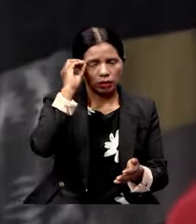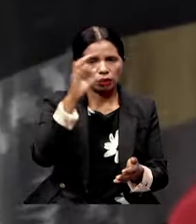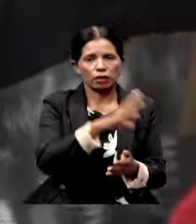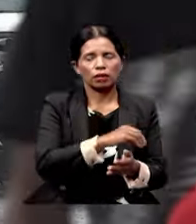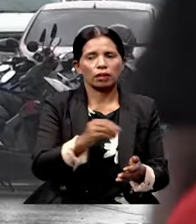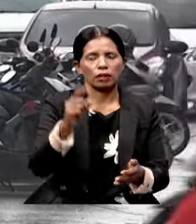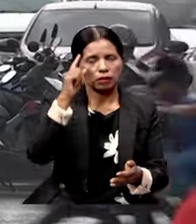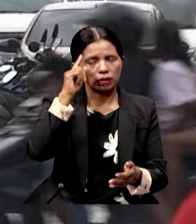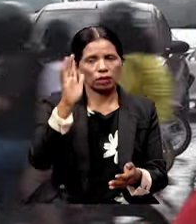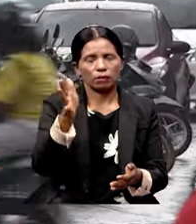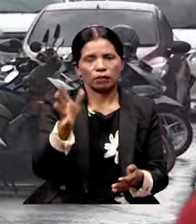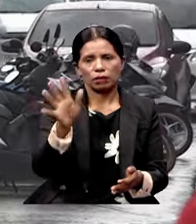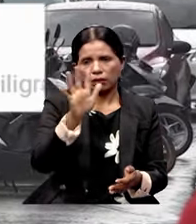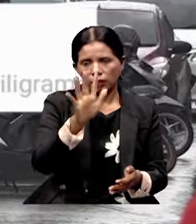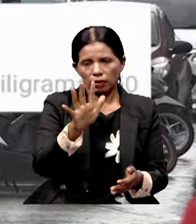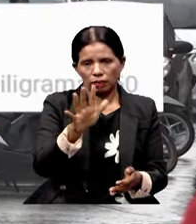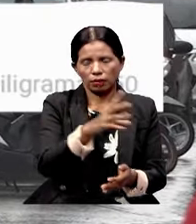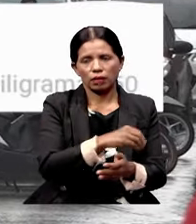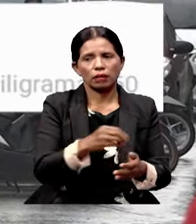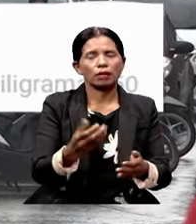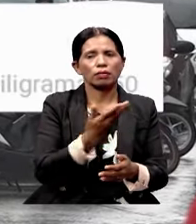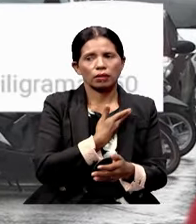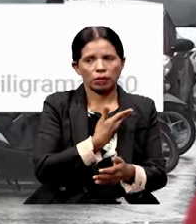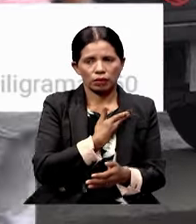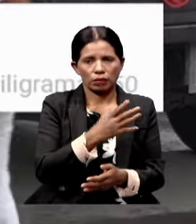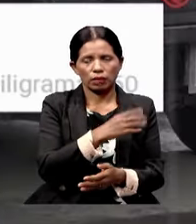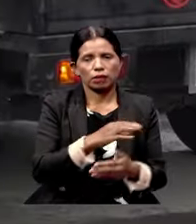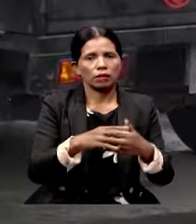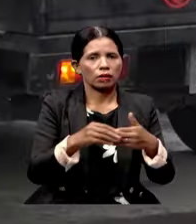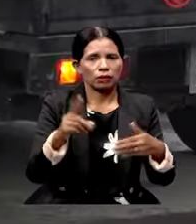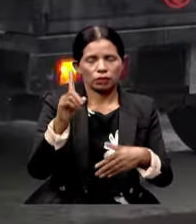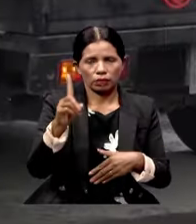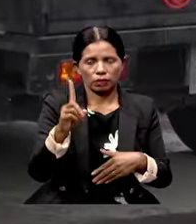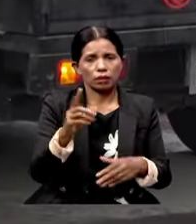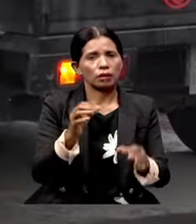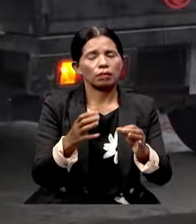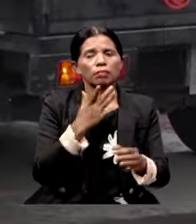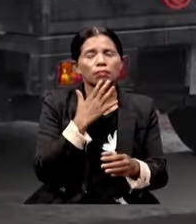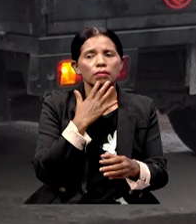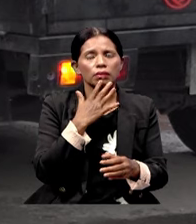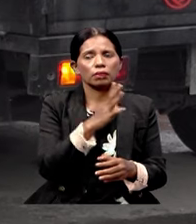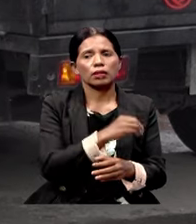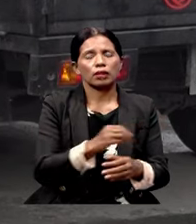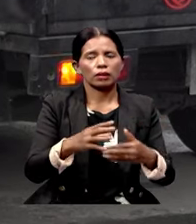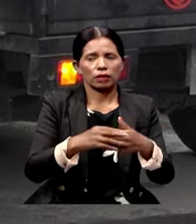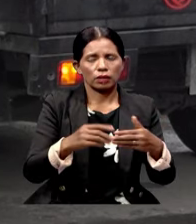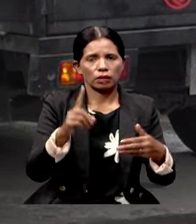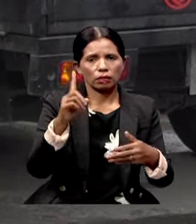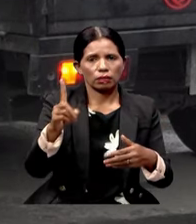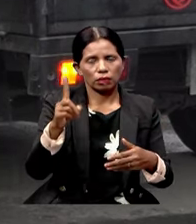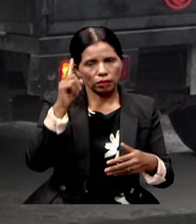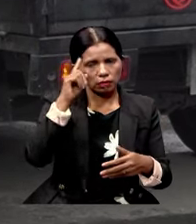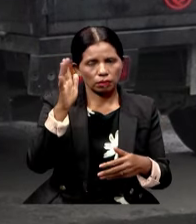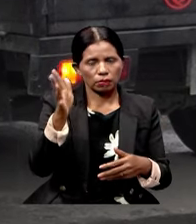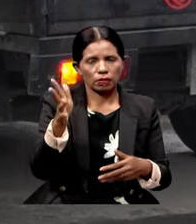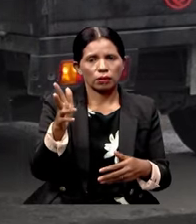liu mak centavus hat nur resen lima no as liu mak dolar ida. Masin meter kilograma ida folin kik mak dolar